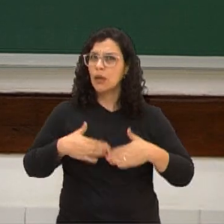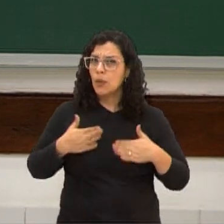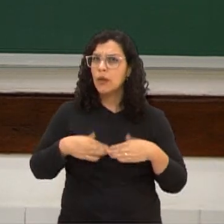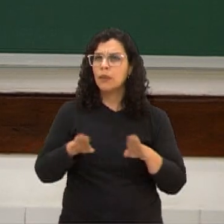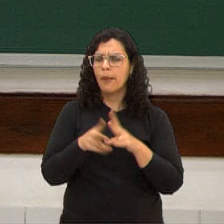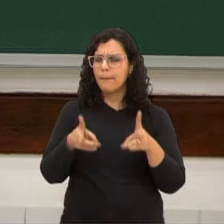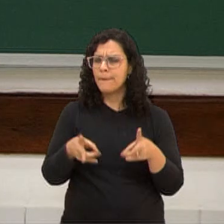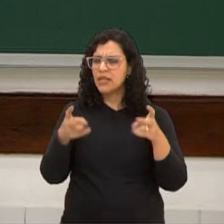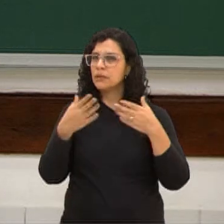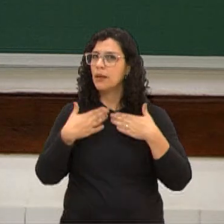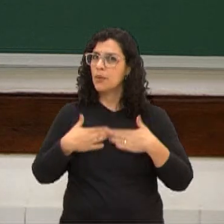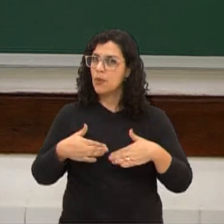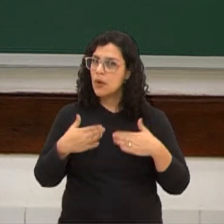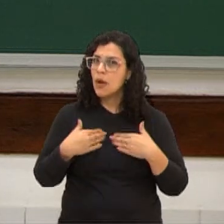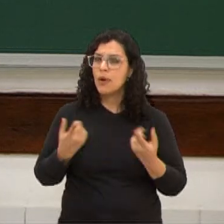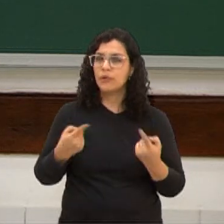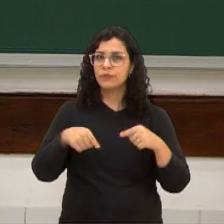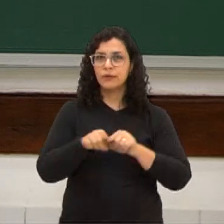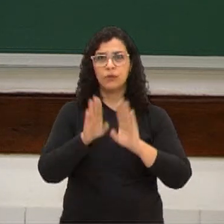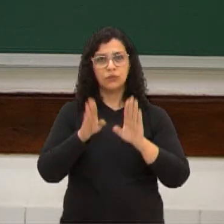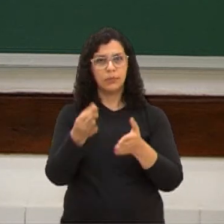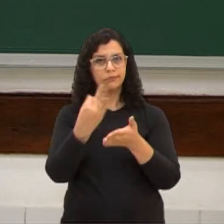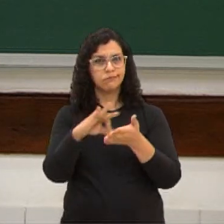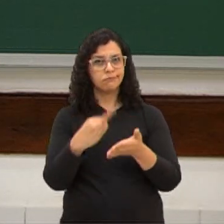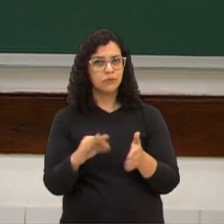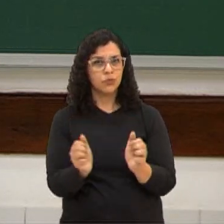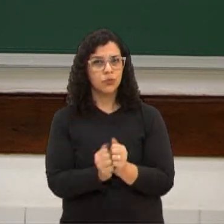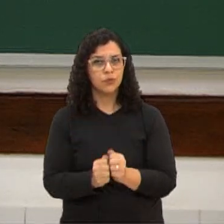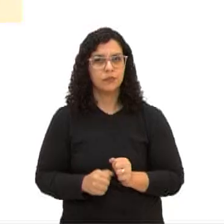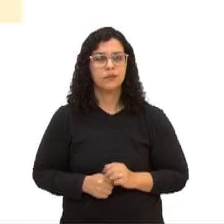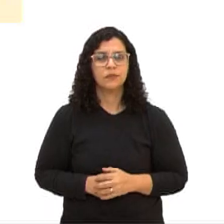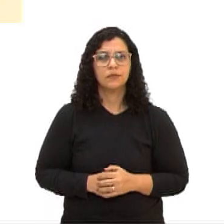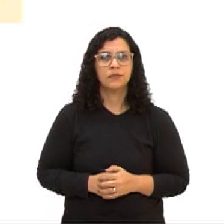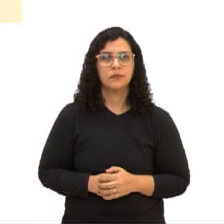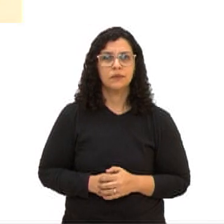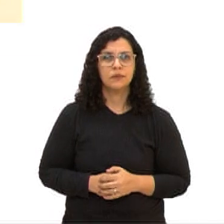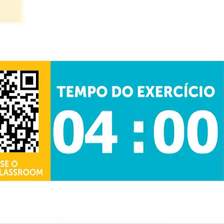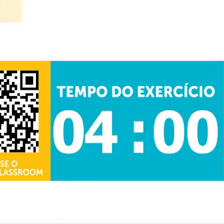tranquilinho, observem com calma, tá? Que a gente já volta para corrigir juntos.